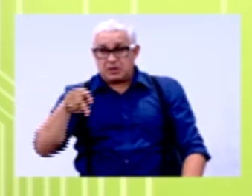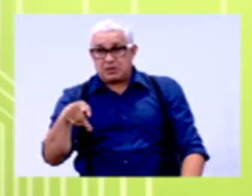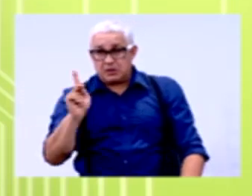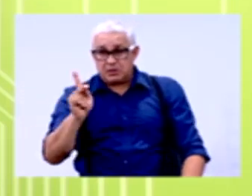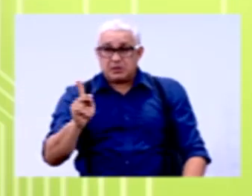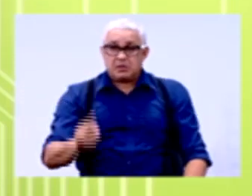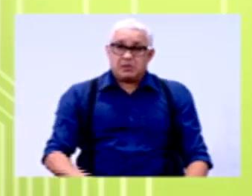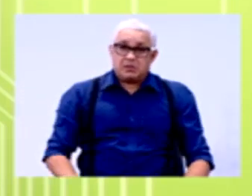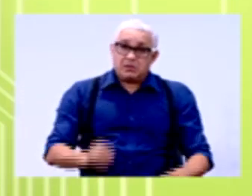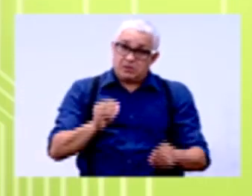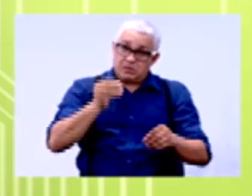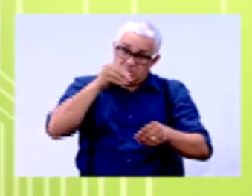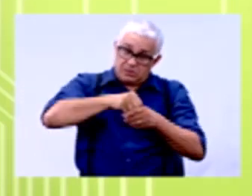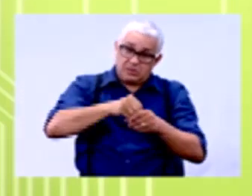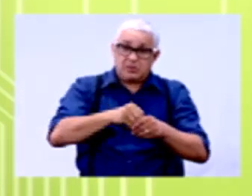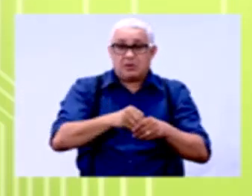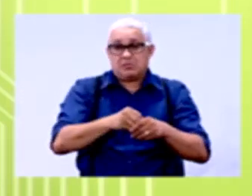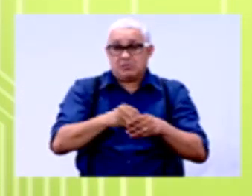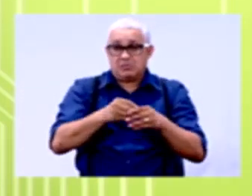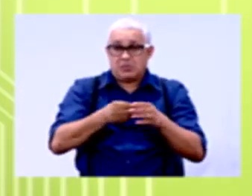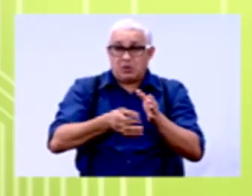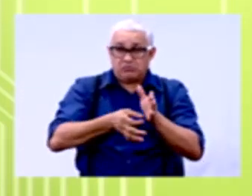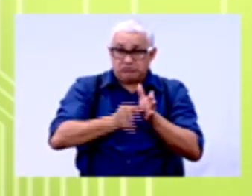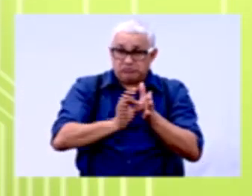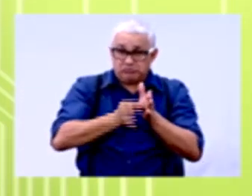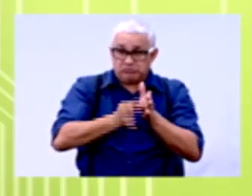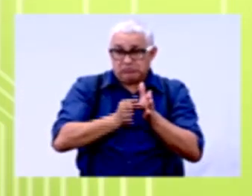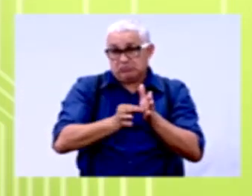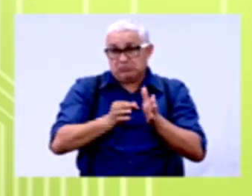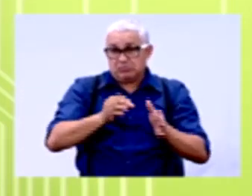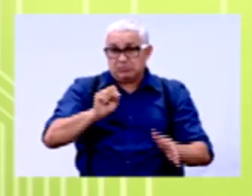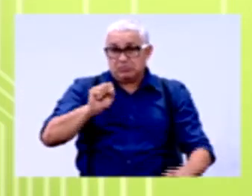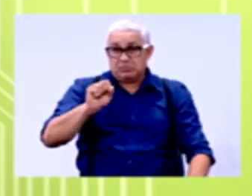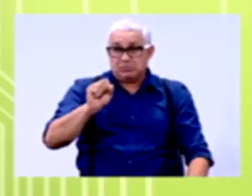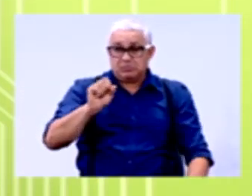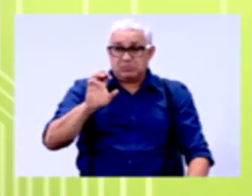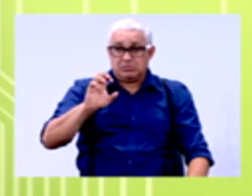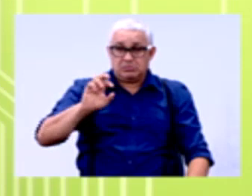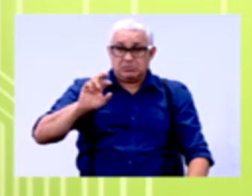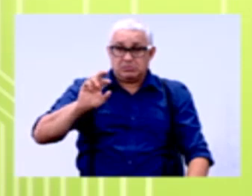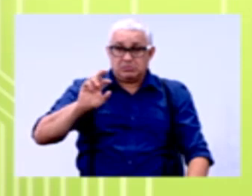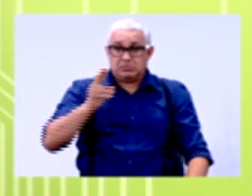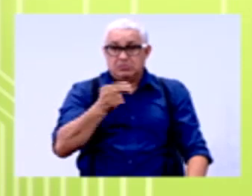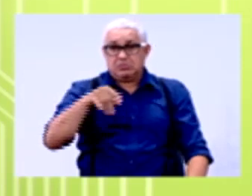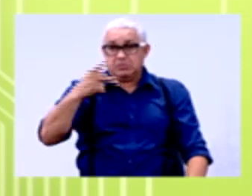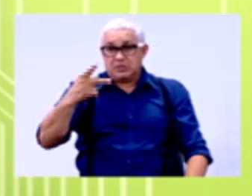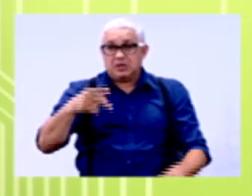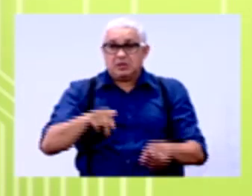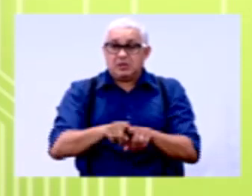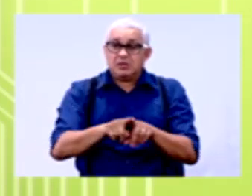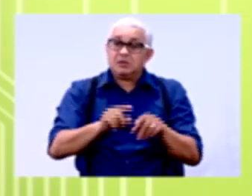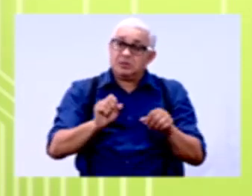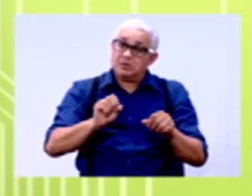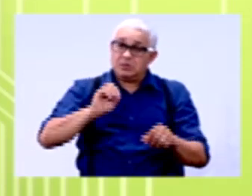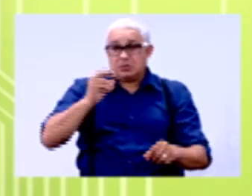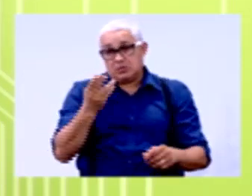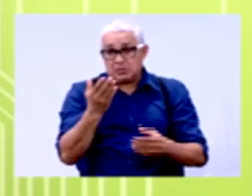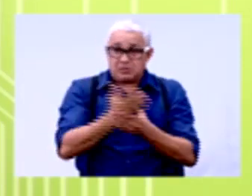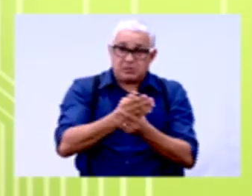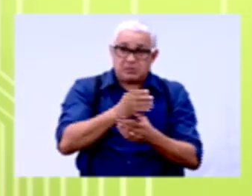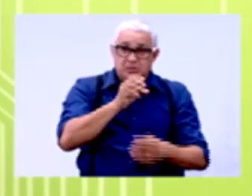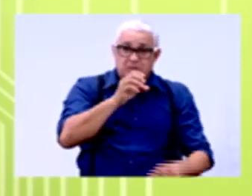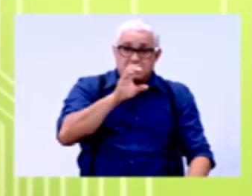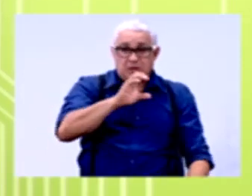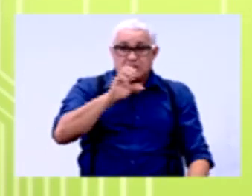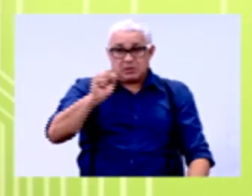do JavaScript, que a gente vai baixar, né, dos links de script, ou do arquivo de CSS que a